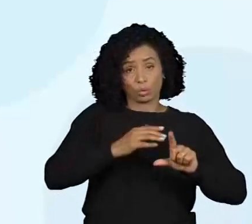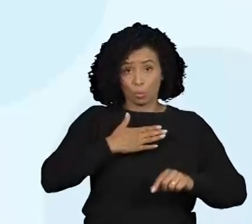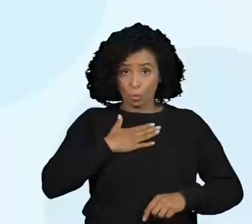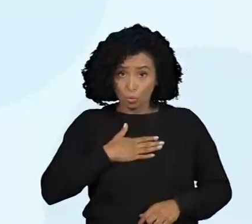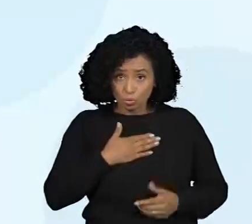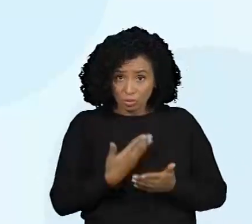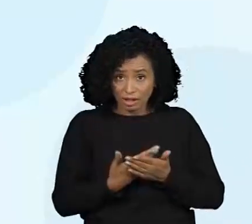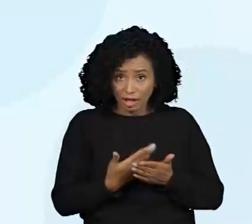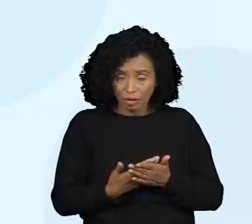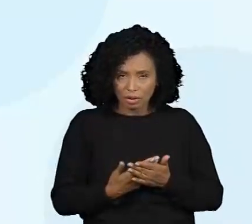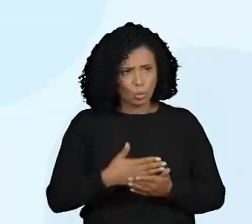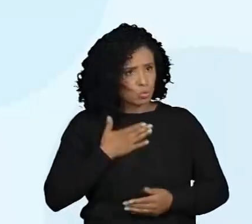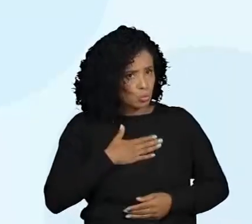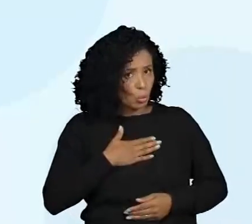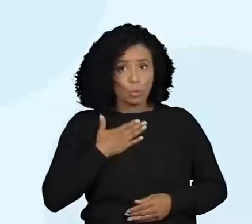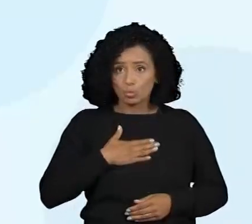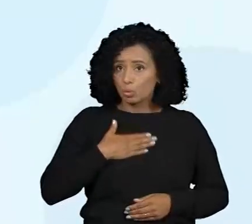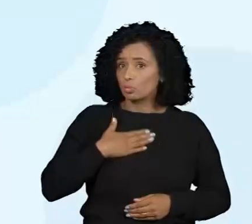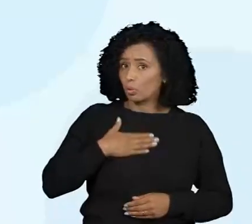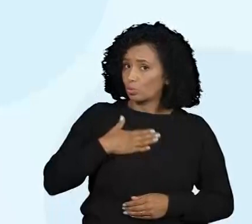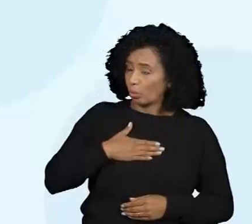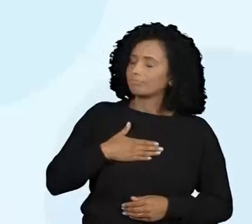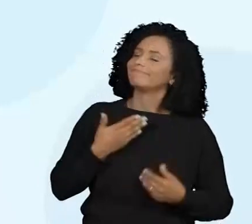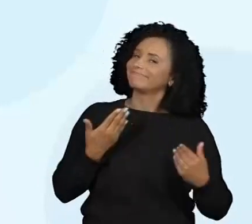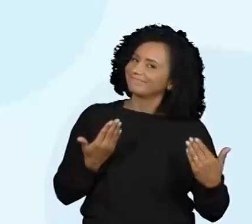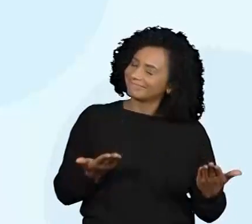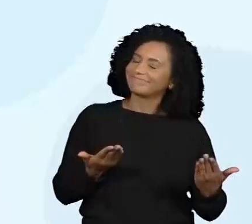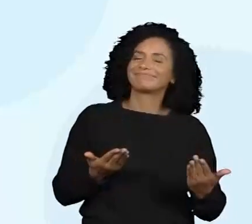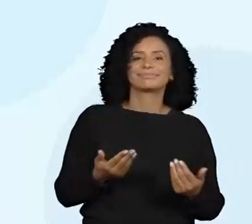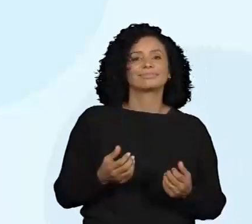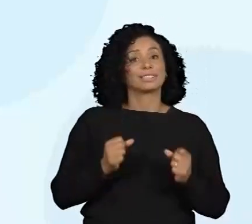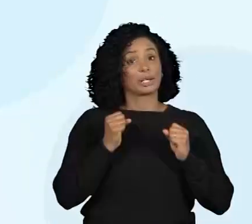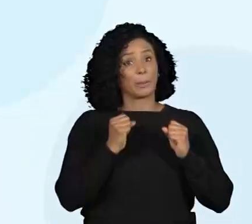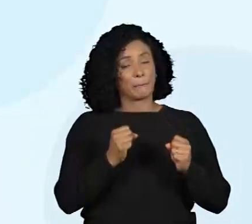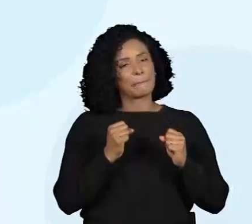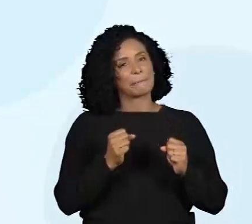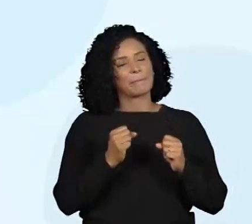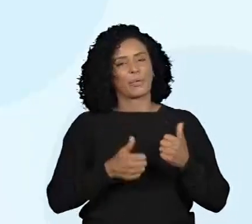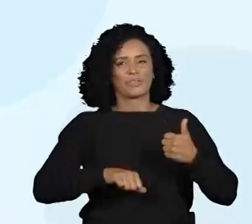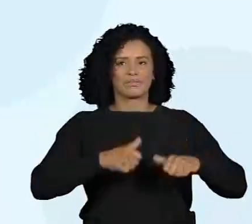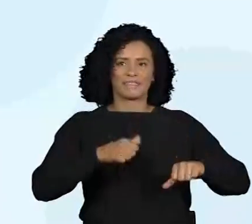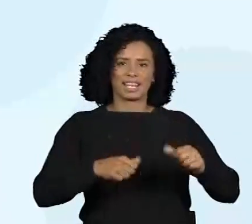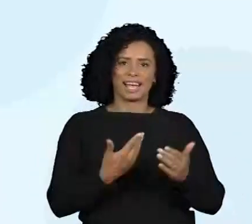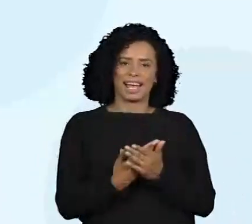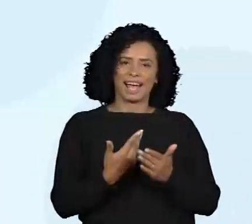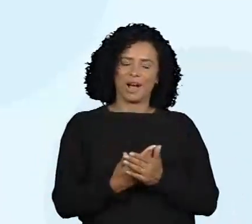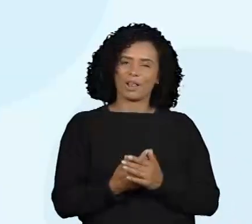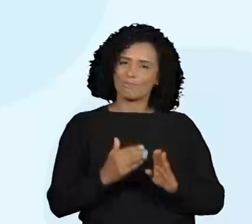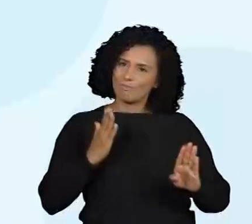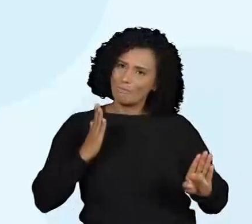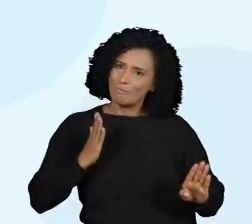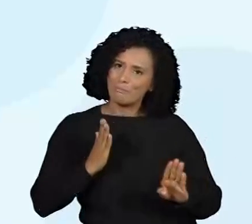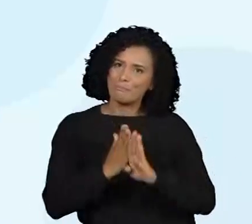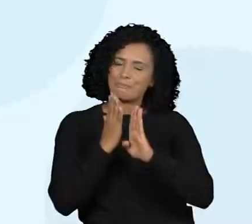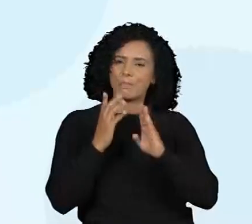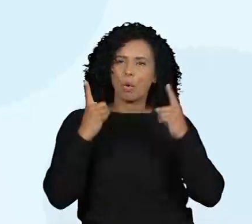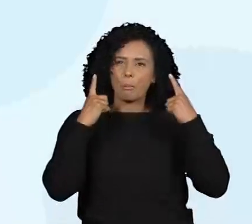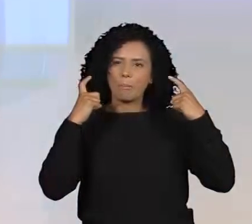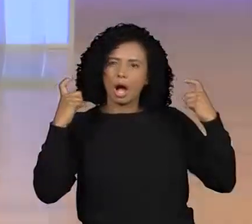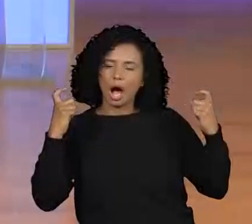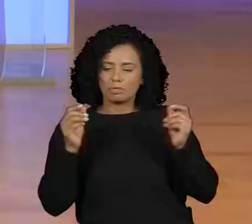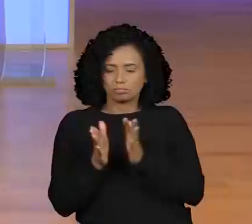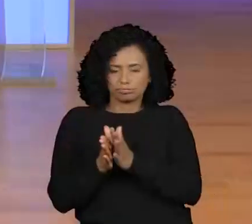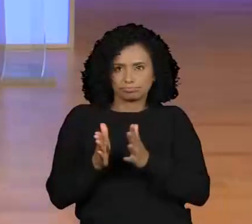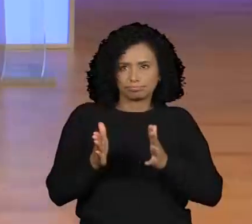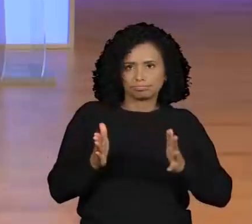gostou e se você gostou mais ainda e isso a gente rapidinho aqui e descobriu como que a intensidade duração